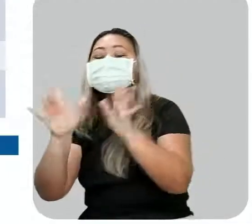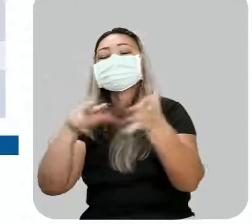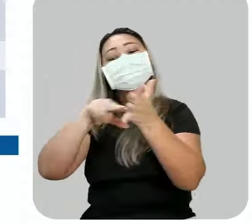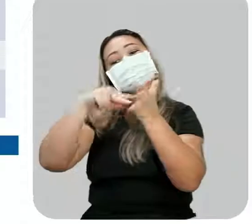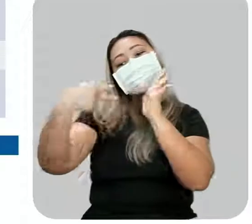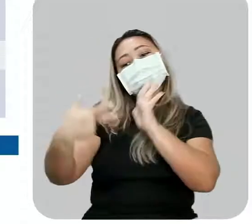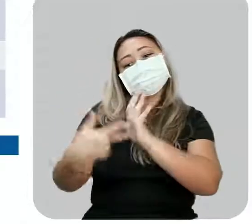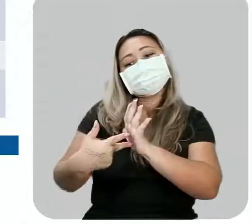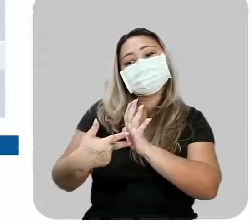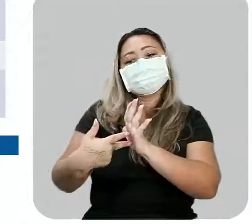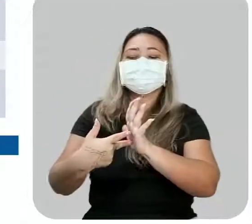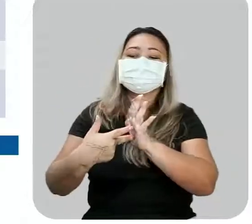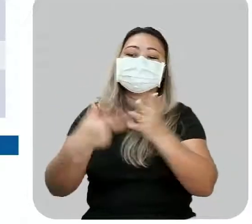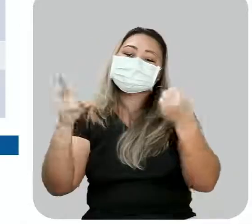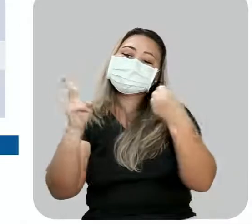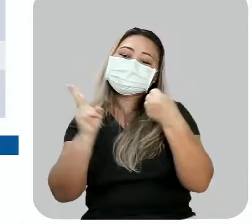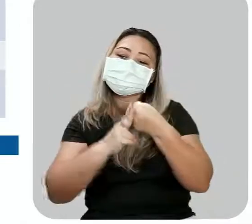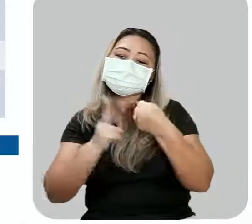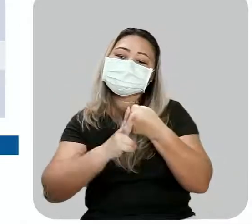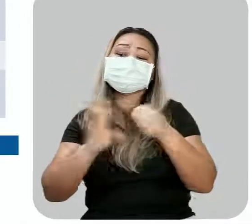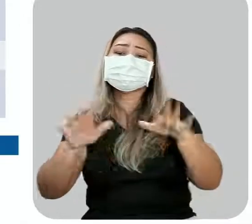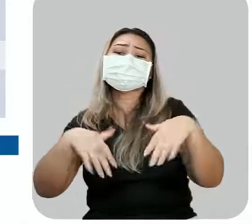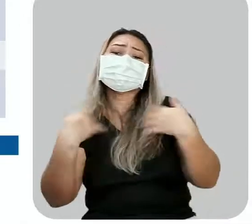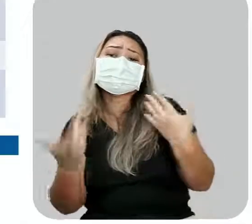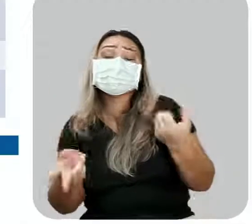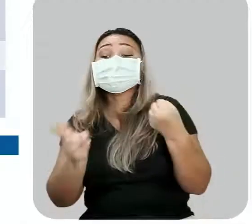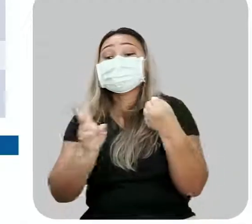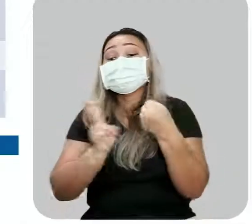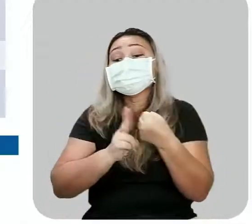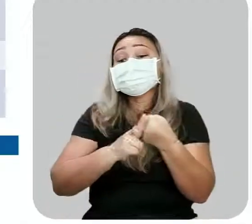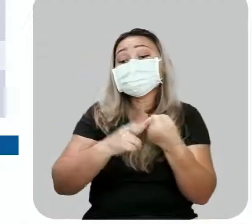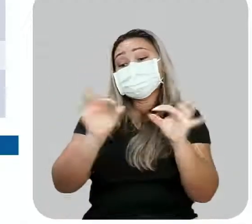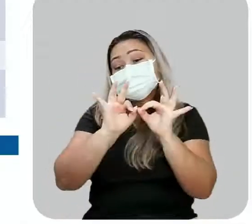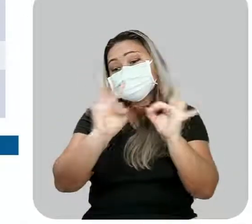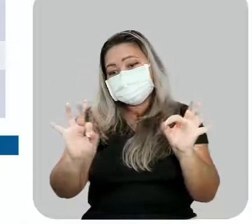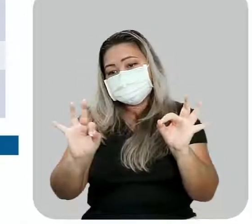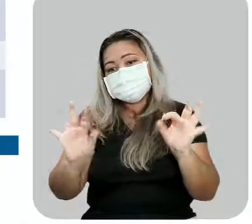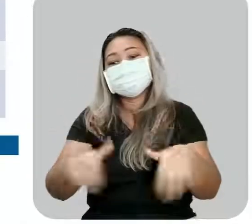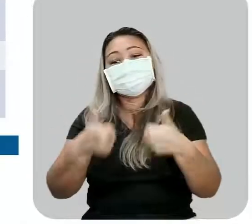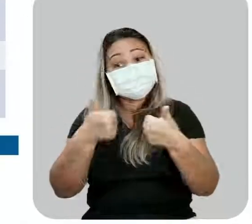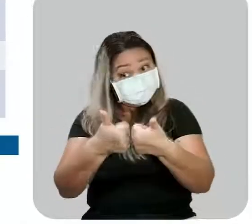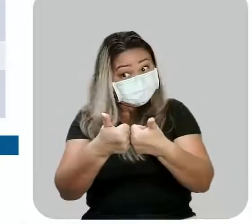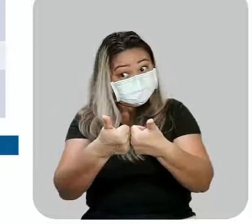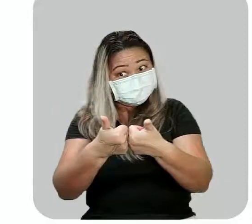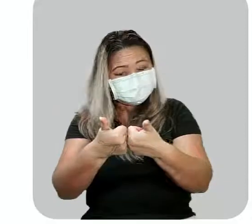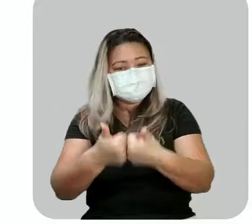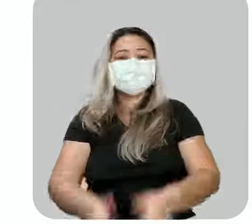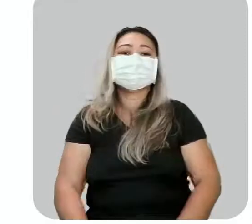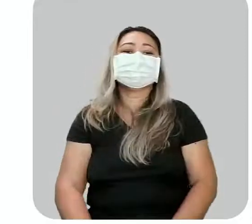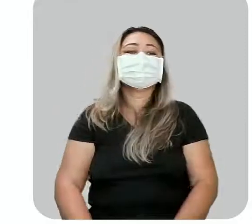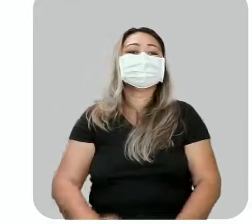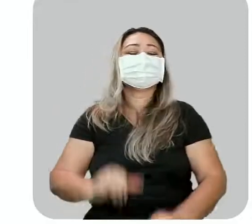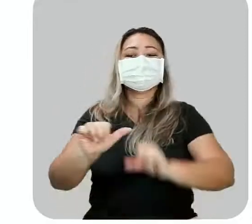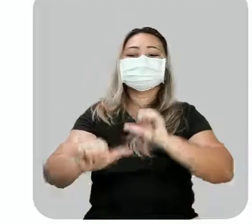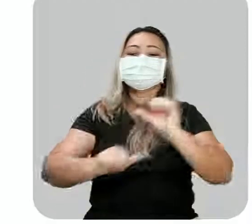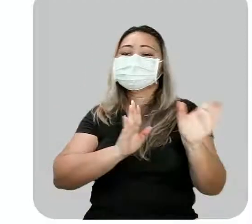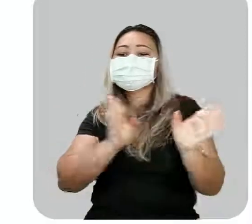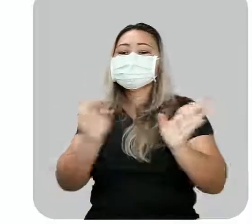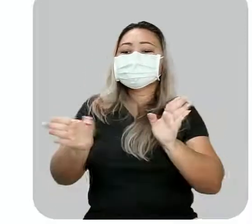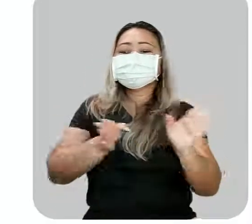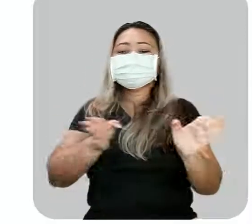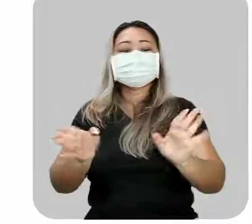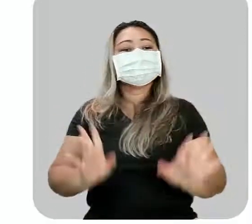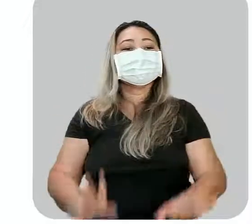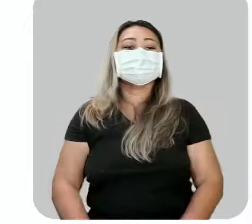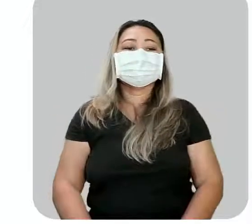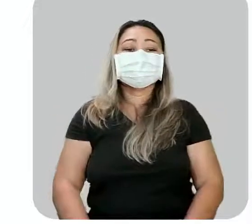o sentido do verbo. Que sentido ele está? Qual é a regência dele? Tá bom? Muda a